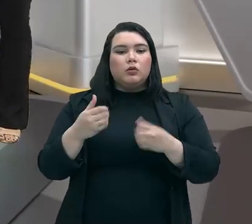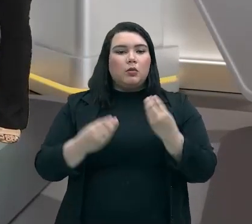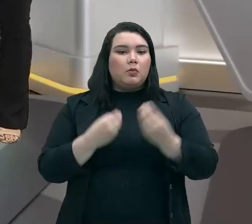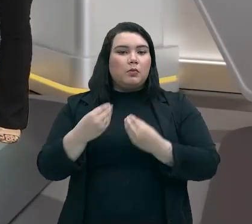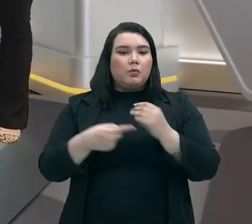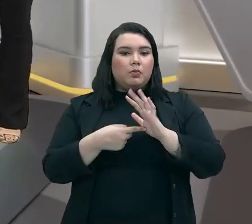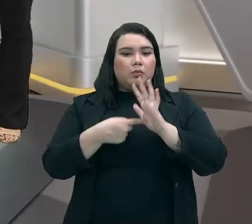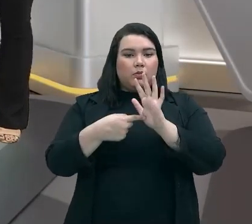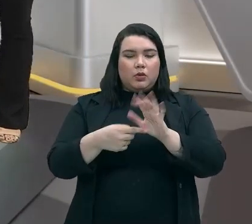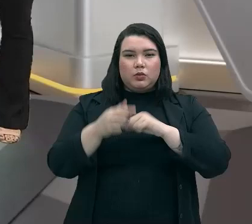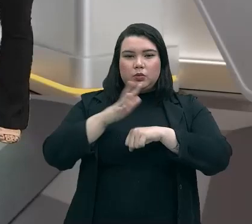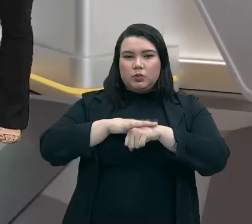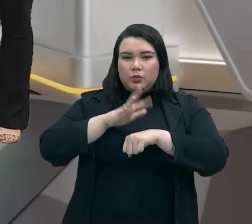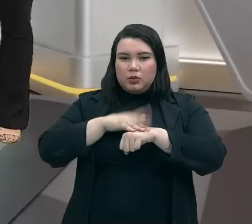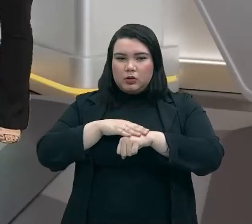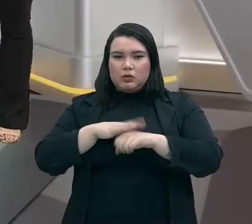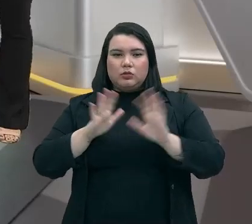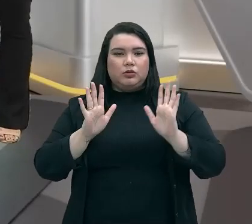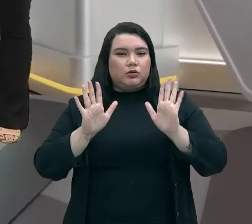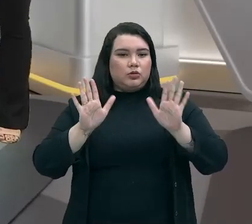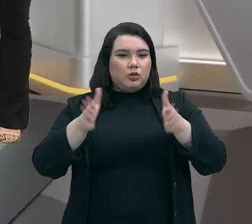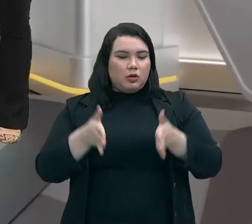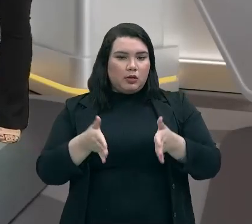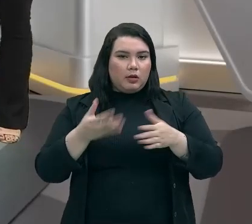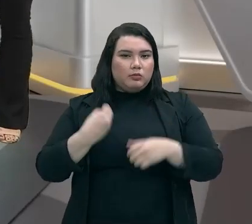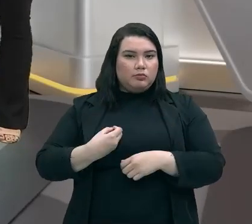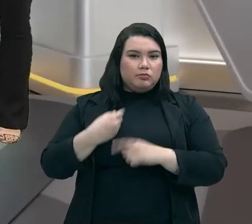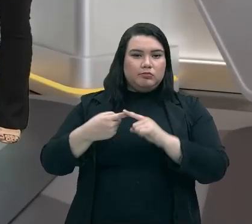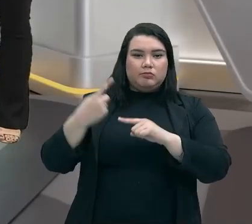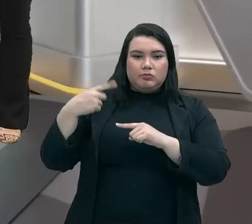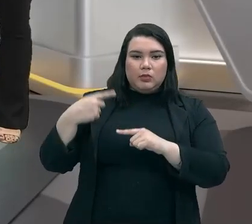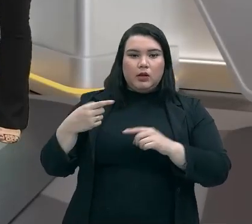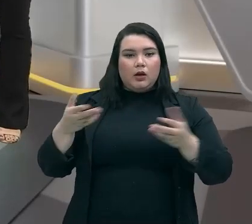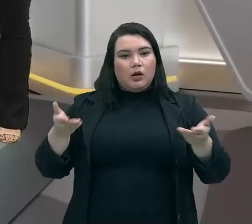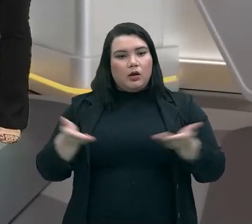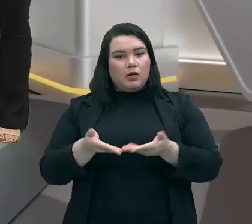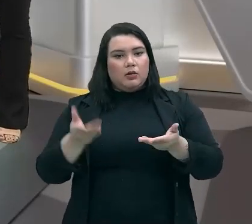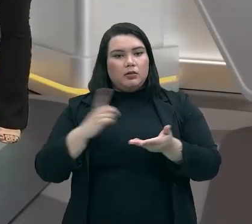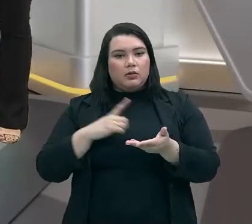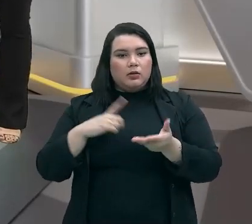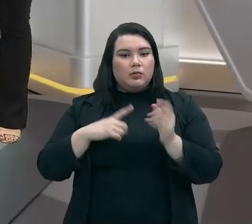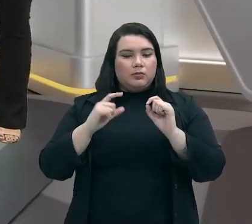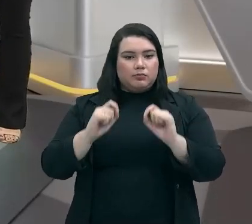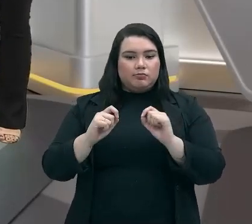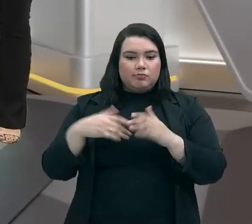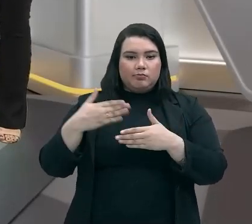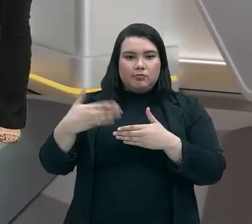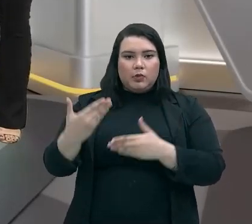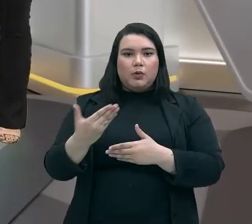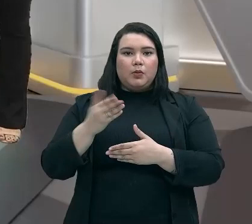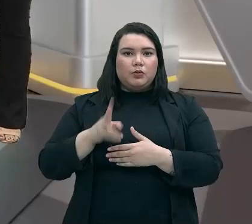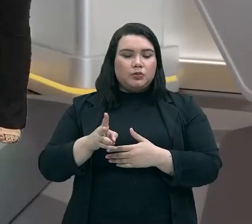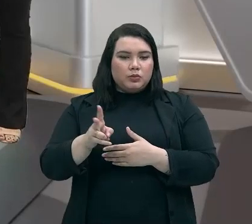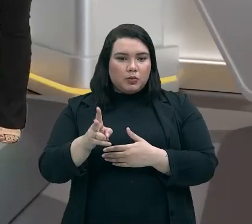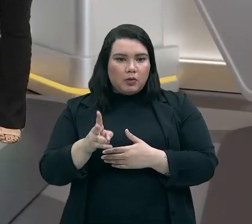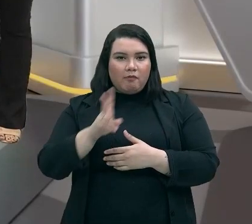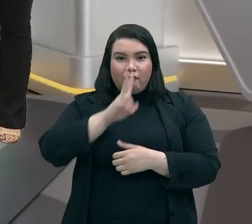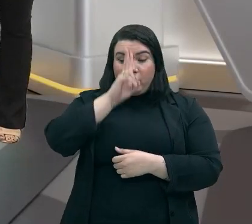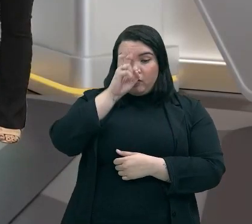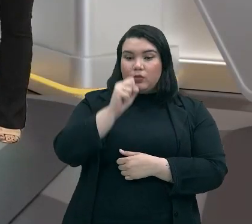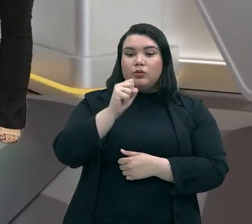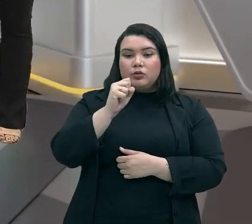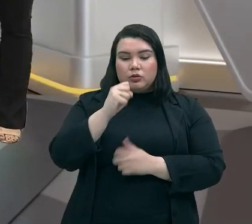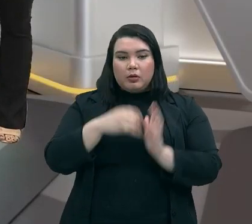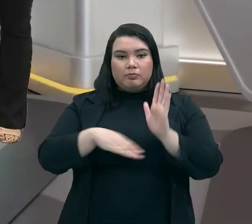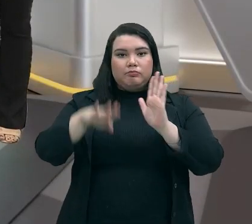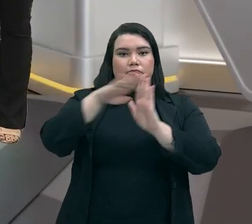quadro das doenças que já existiam, né, que agora elas acabam sendo potencializadas por conta